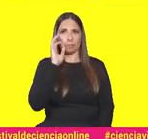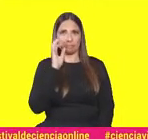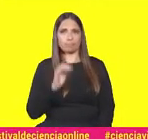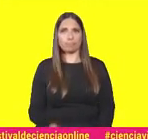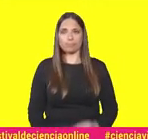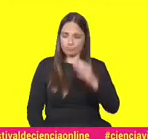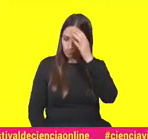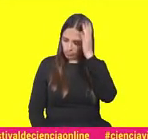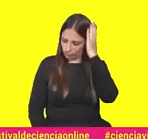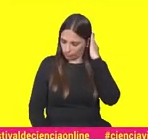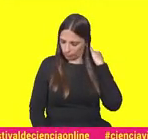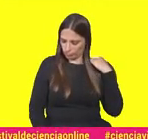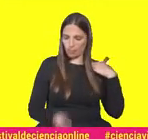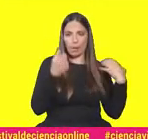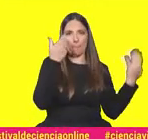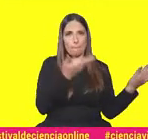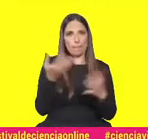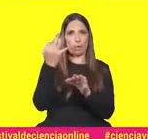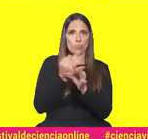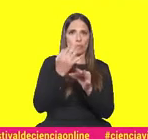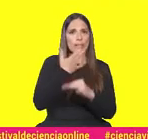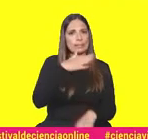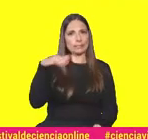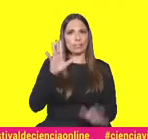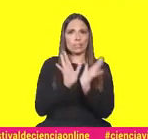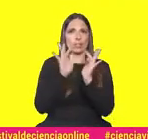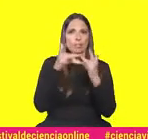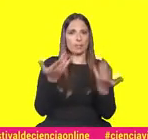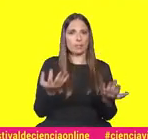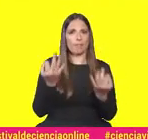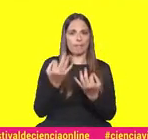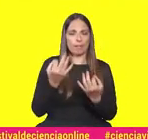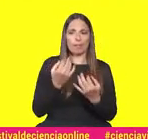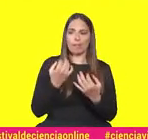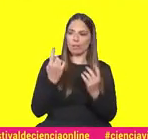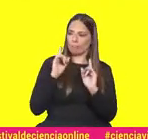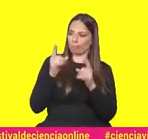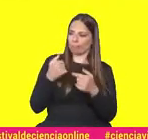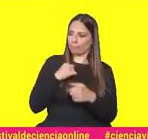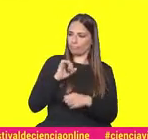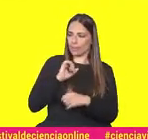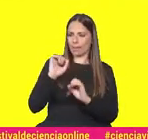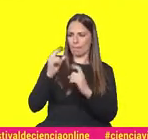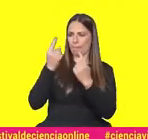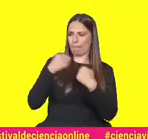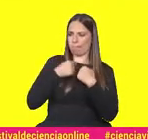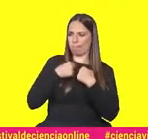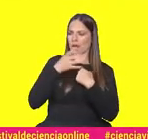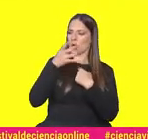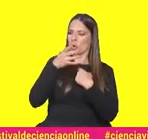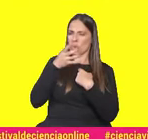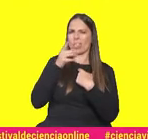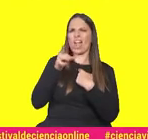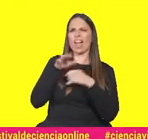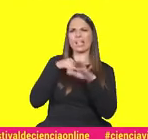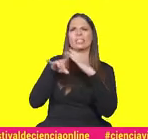Boa tarde. Bem-vindo ao Festival de Ciência Online. Rui Diogo, afinal, e apesar da minha introdução, nada como na primeira pessoa podermos saber o